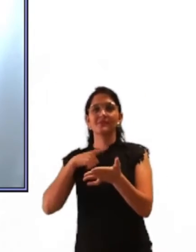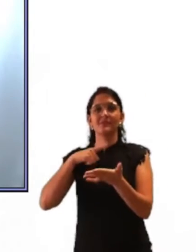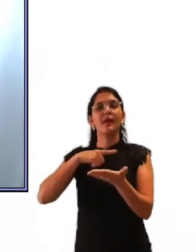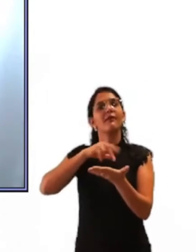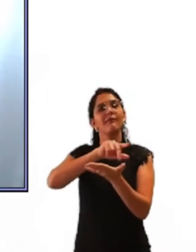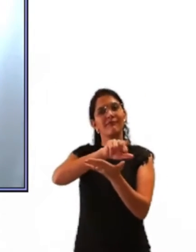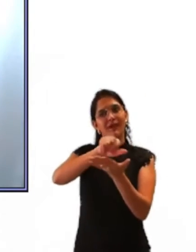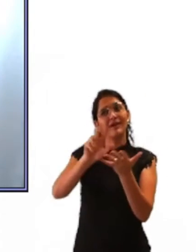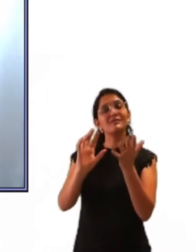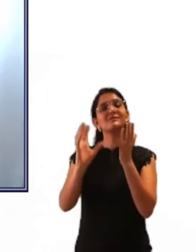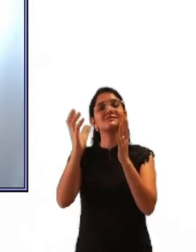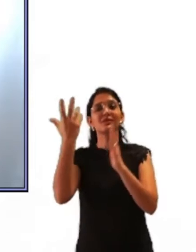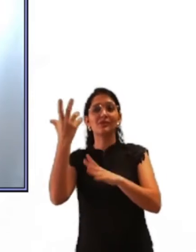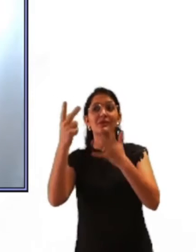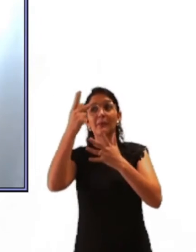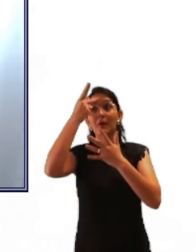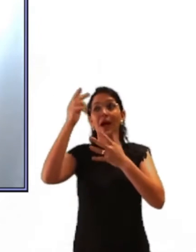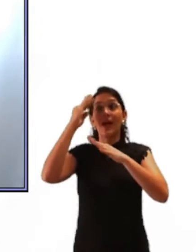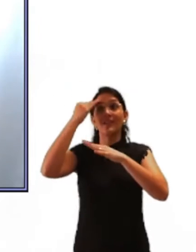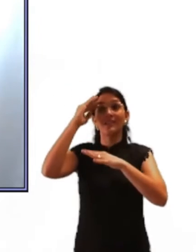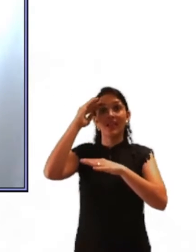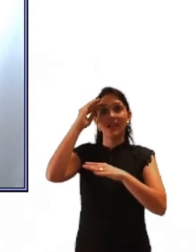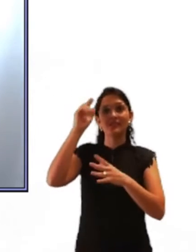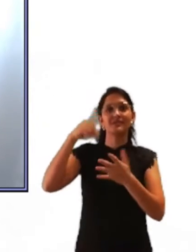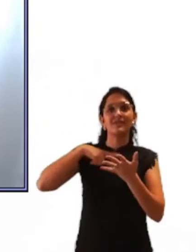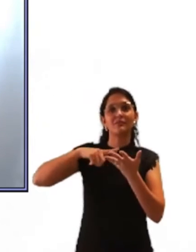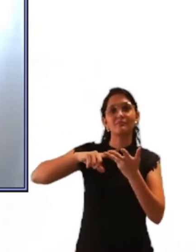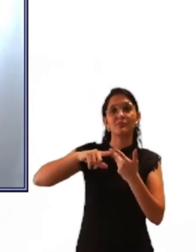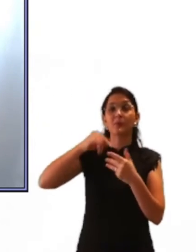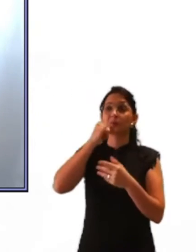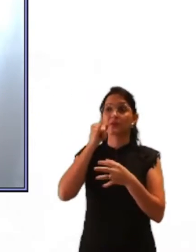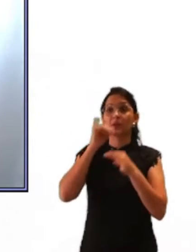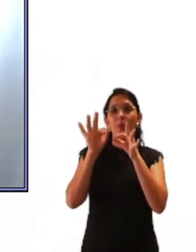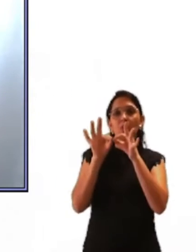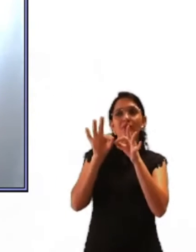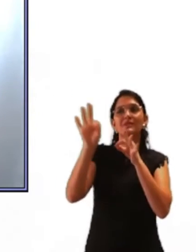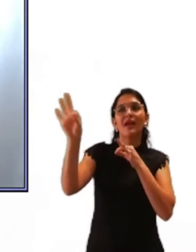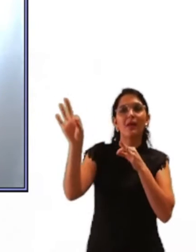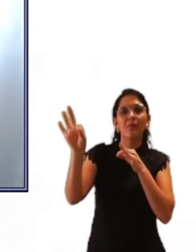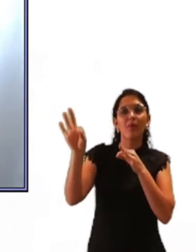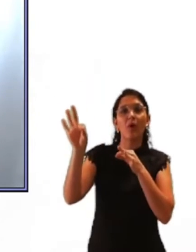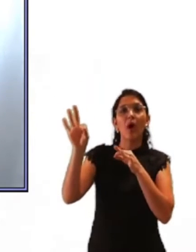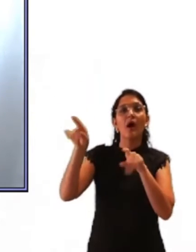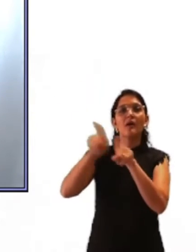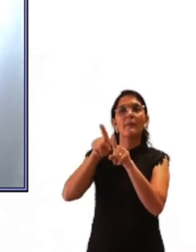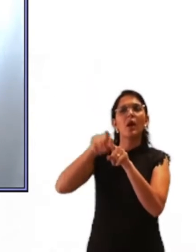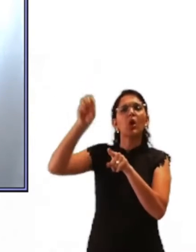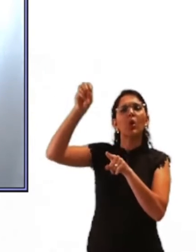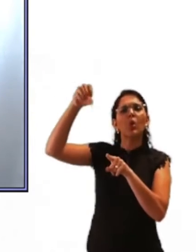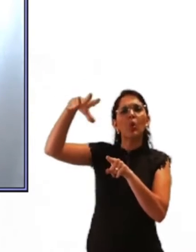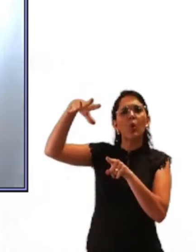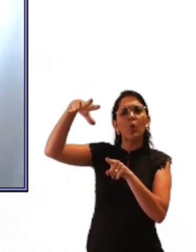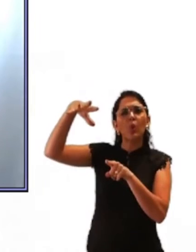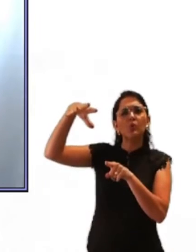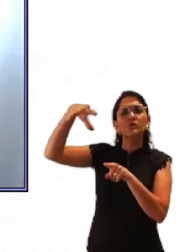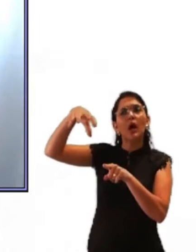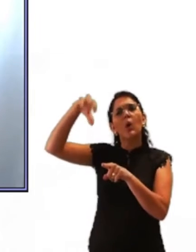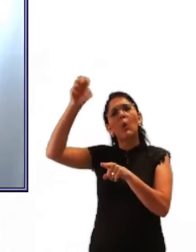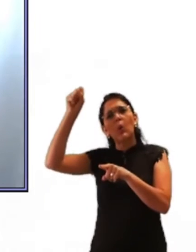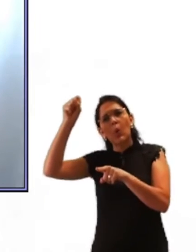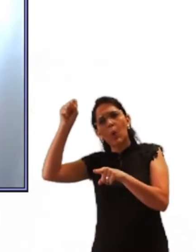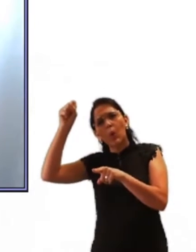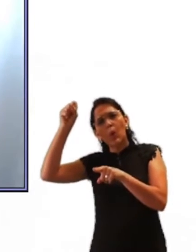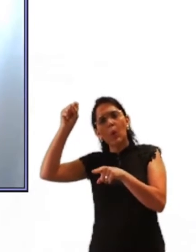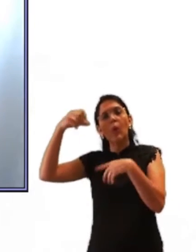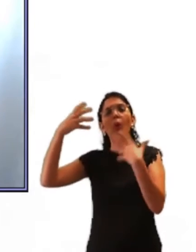vão incidir sobre essa interpretação. Distância, luminosidade, se o local é mais iluminado ou